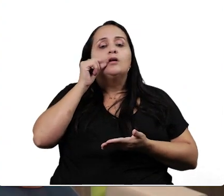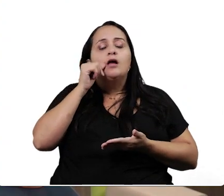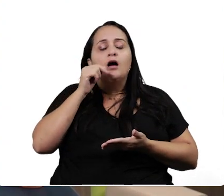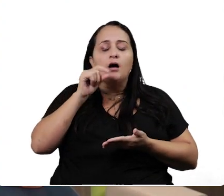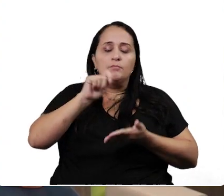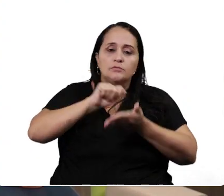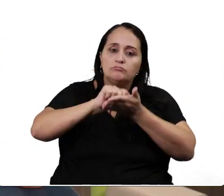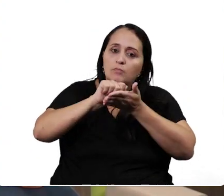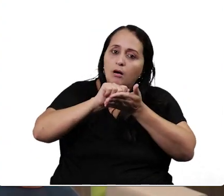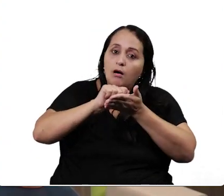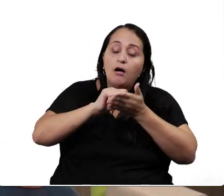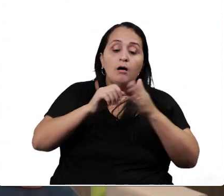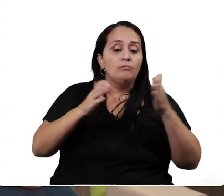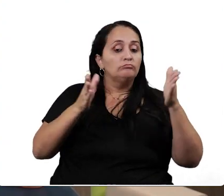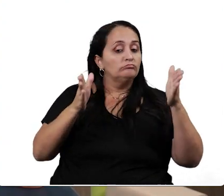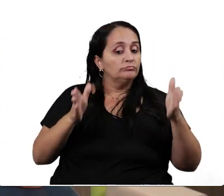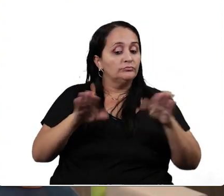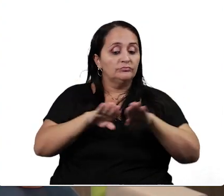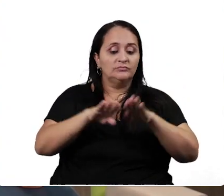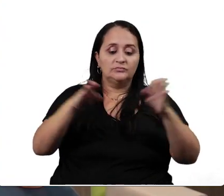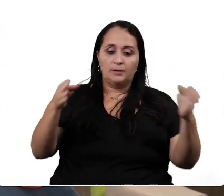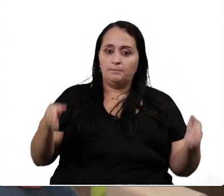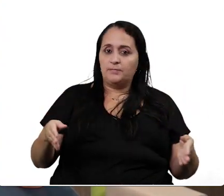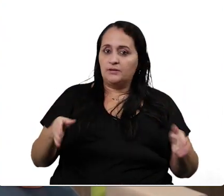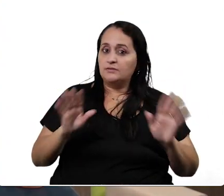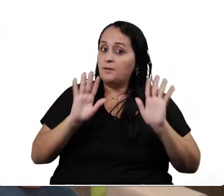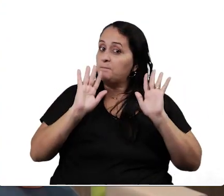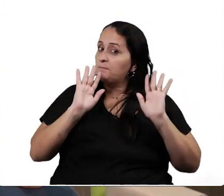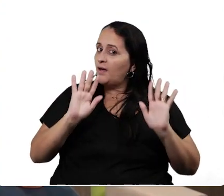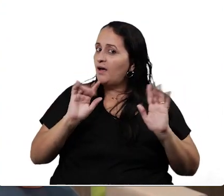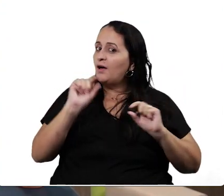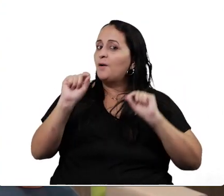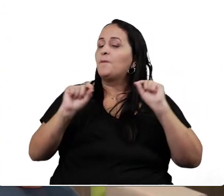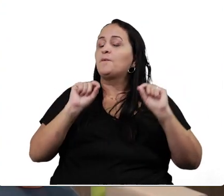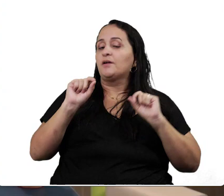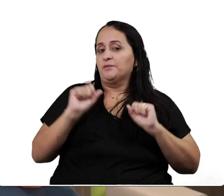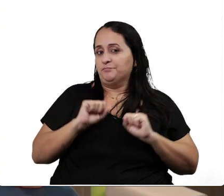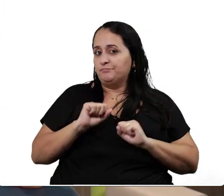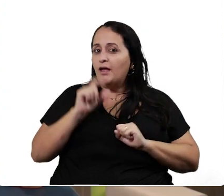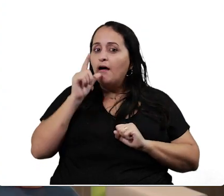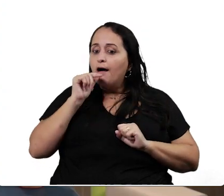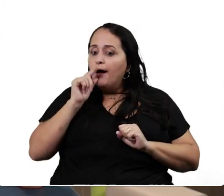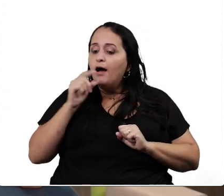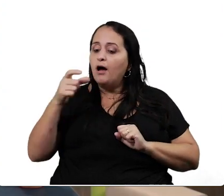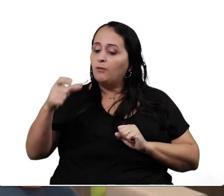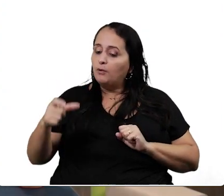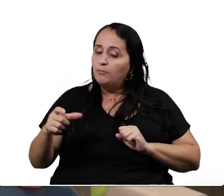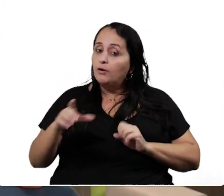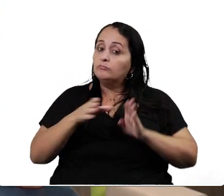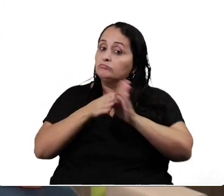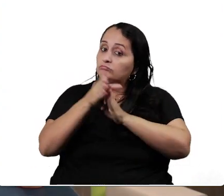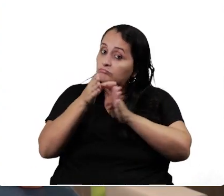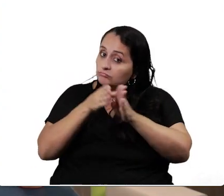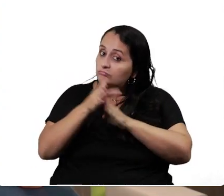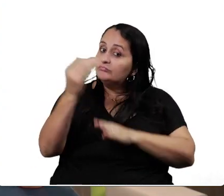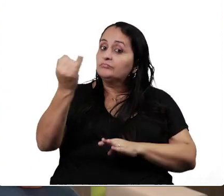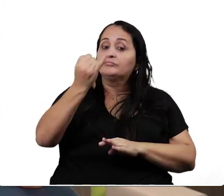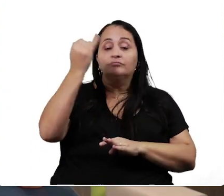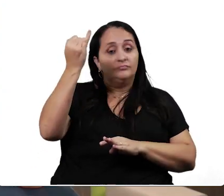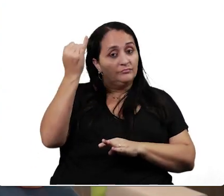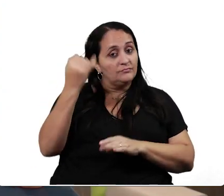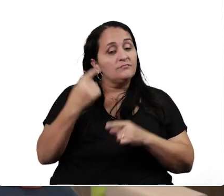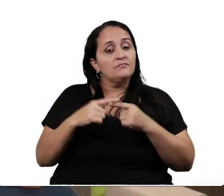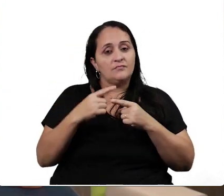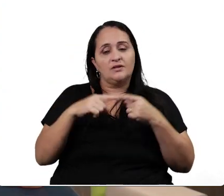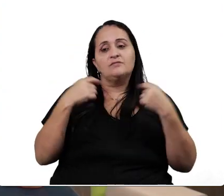água, botar na mesa. Hoje, mais do que nunca, o conselho de Carol é importante. Por quê? Porque nós